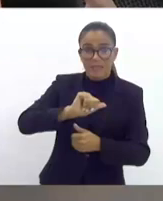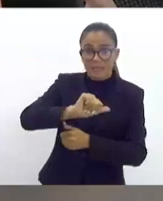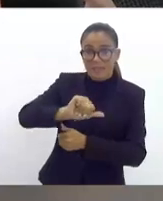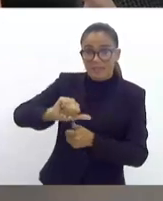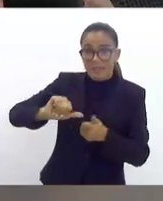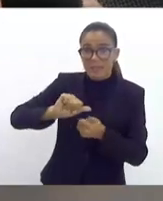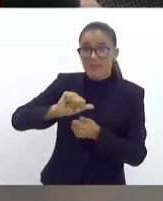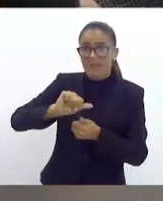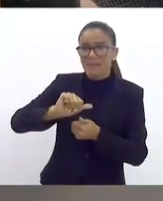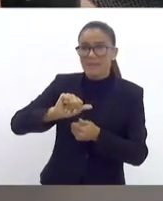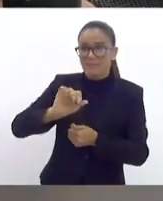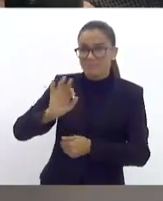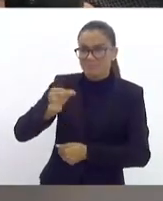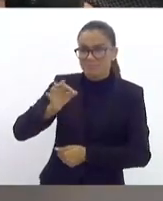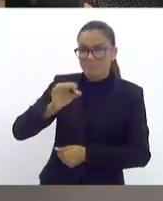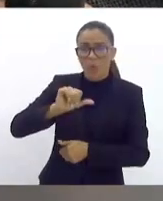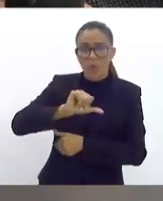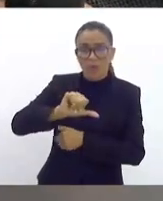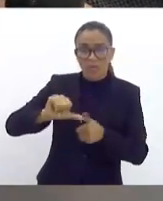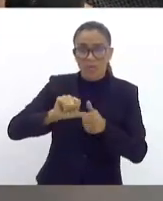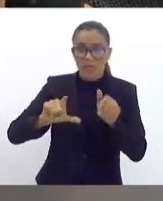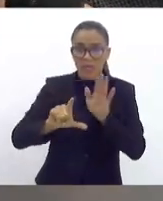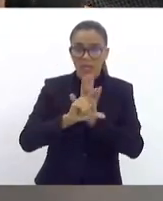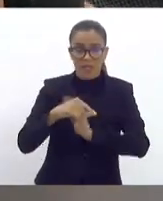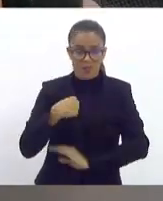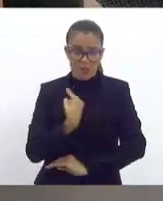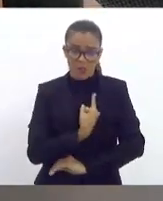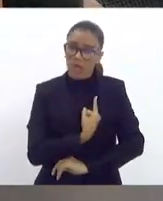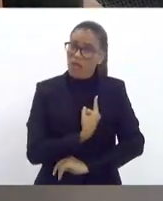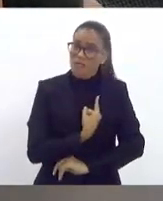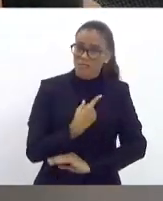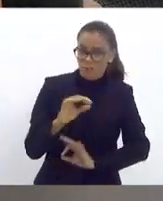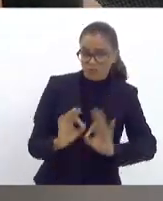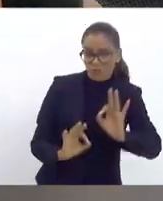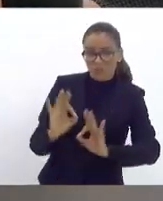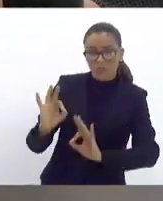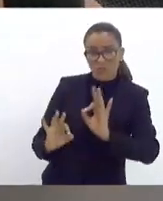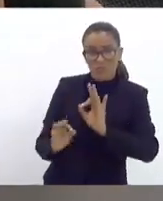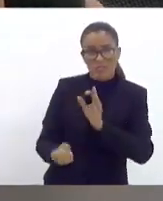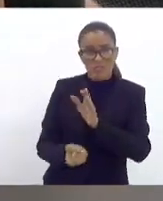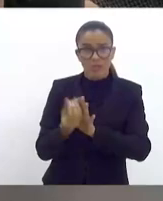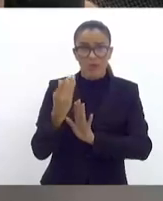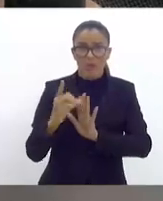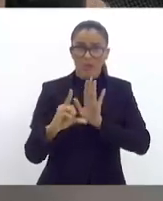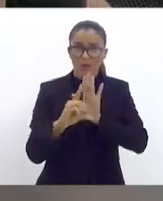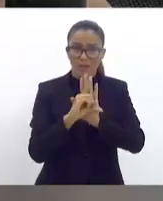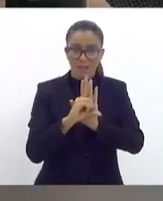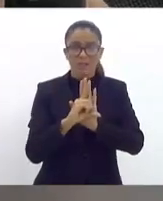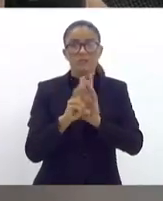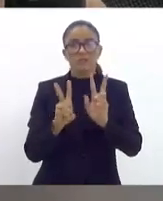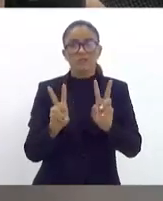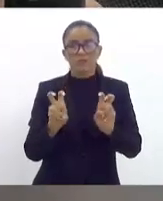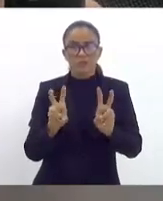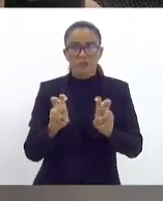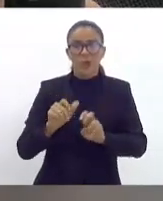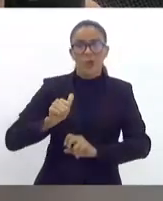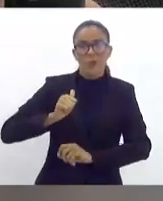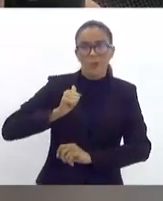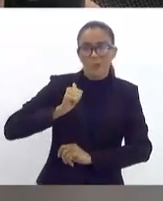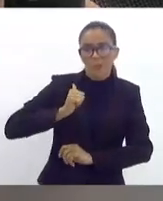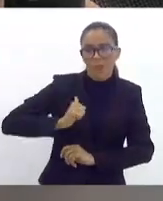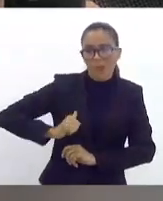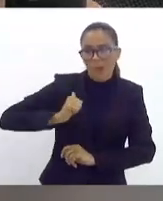uma lei Nossa que a gente fez então a gente fez uma lei sobre essa questão de bolsas